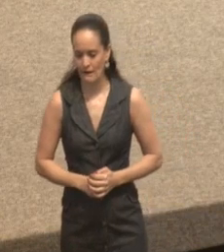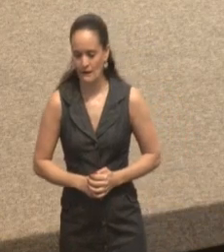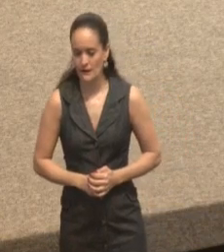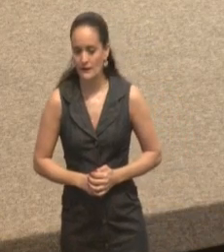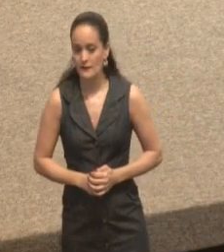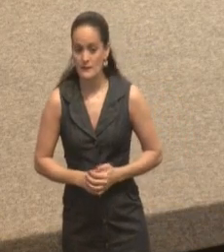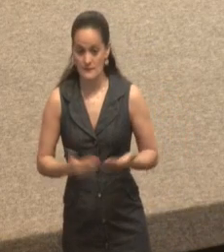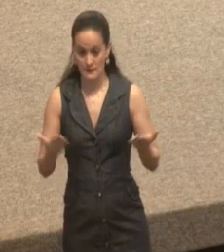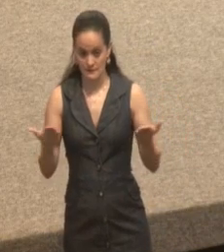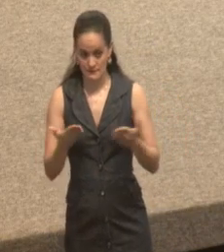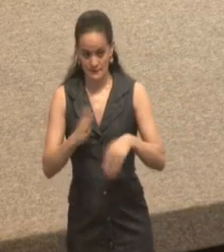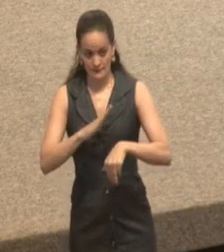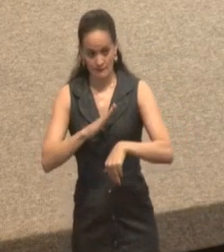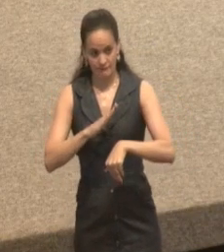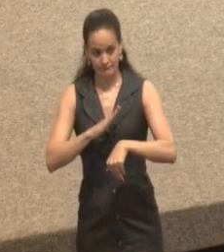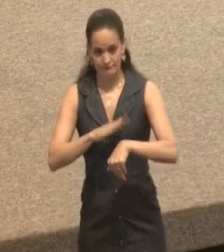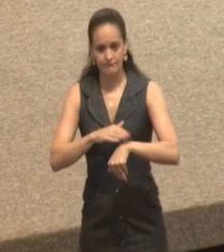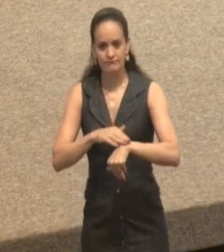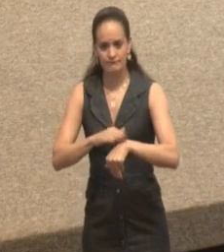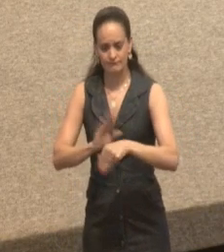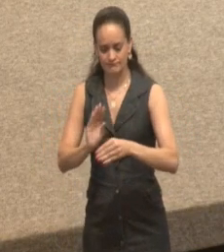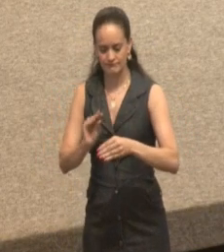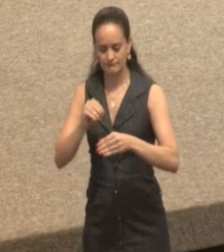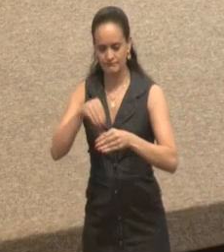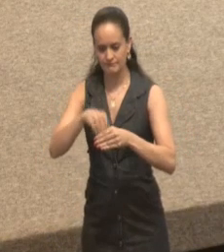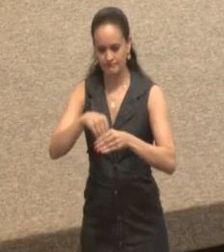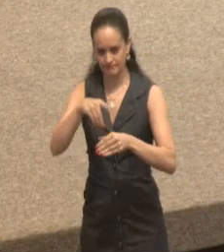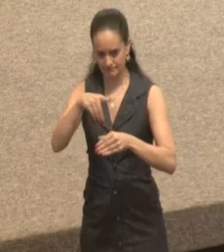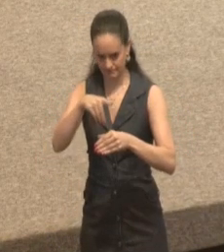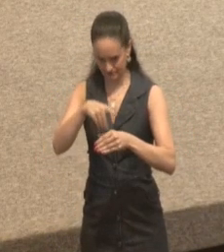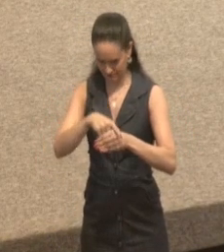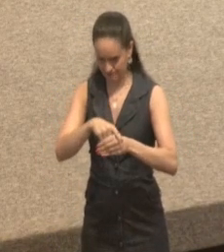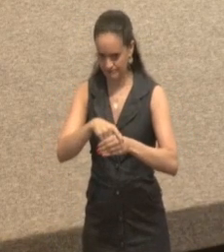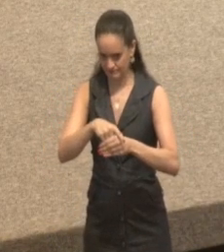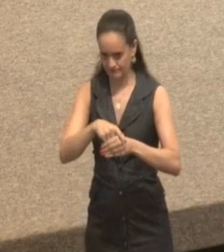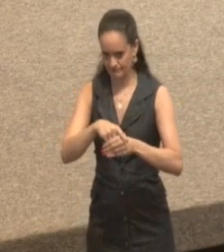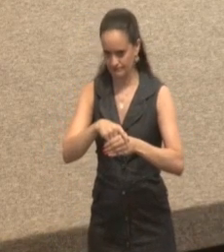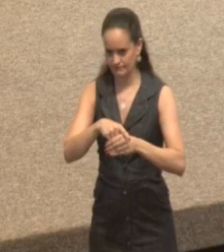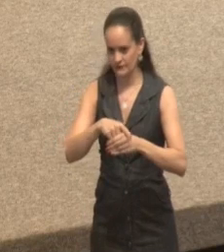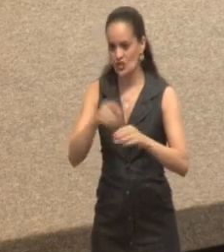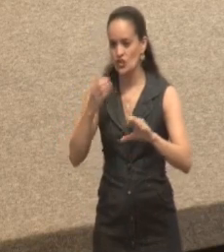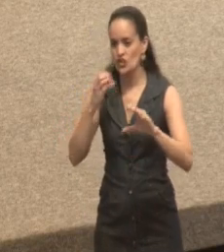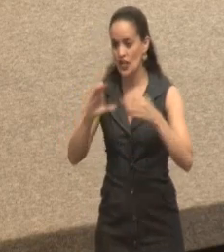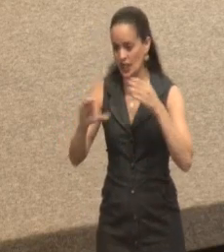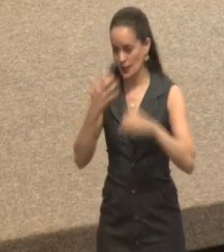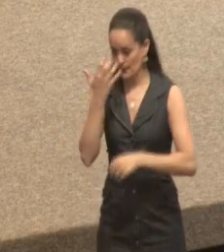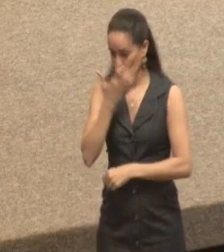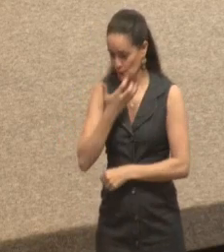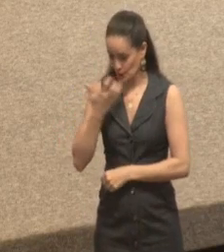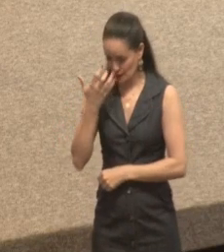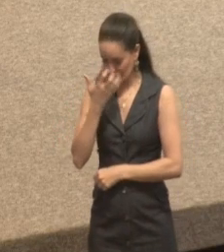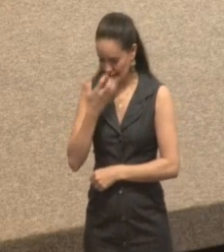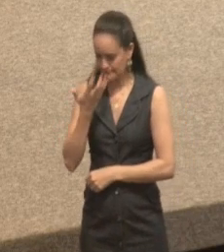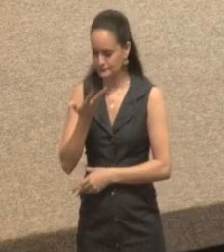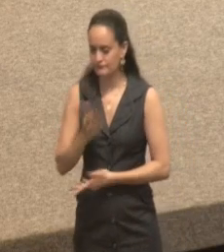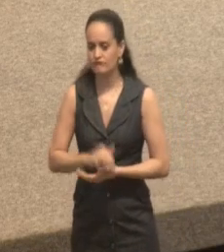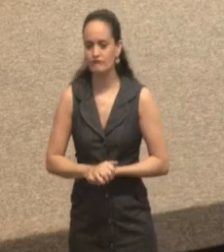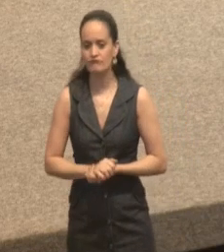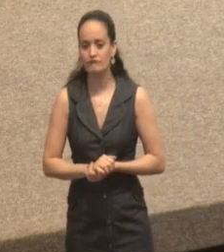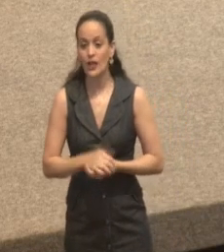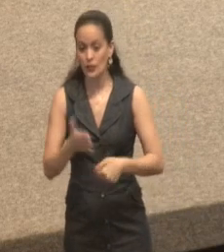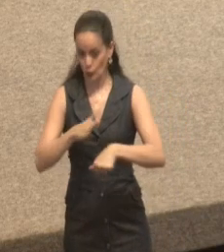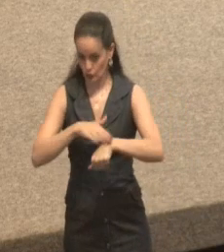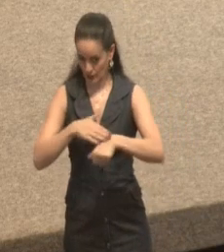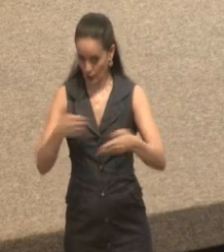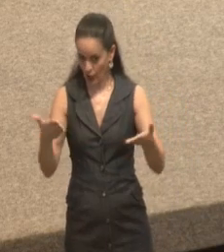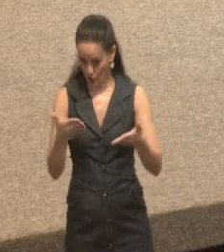Irmãos, teremos agora o nosso tempo de dízimo e oferta, enquanto cantamos Dá-me Tua Visão. Nesse tempo os professores